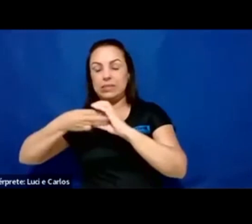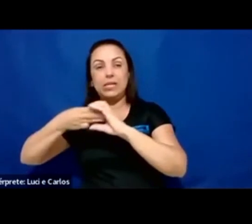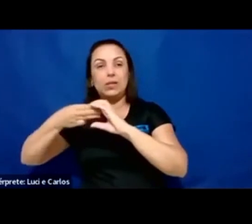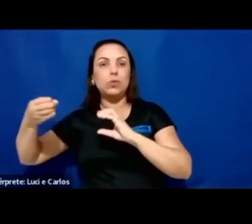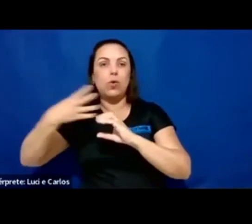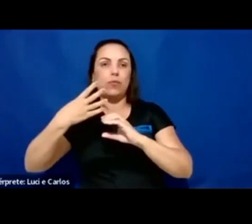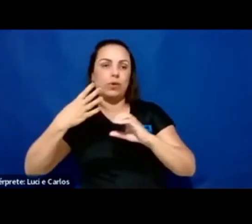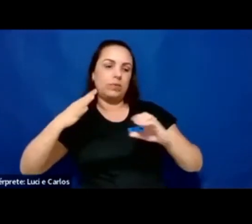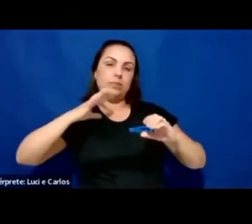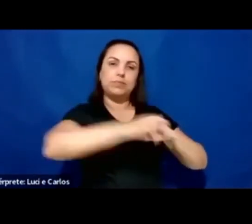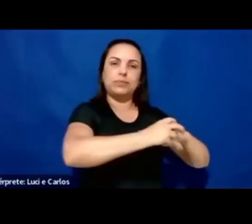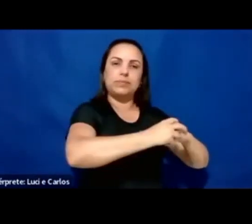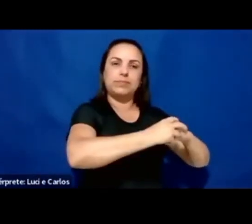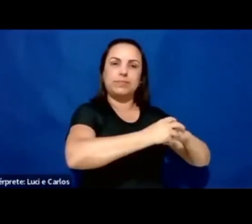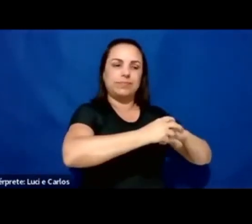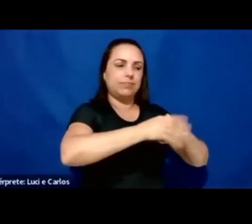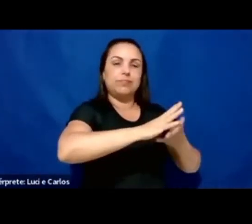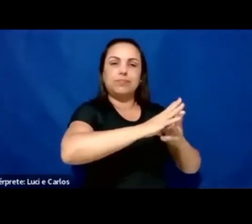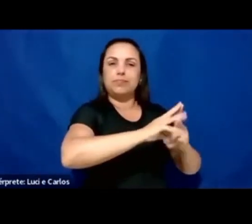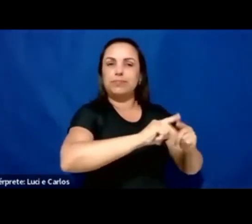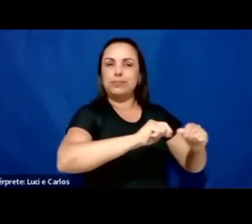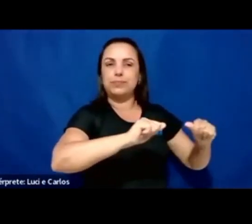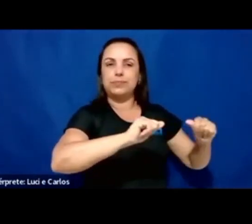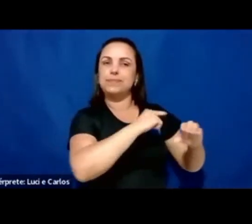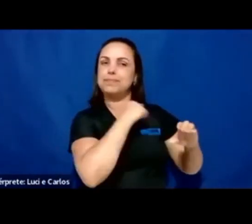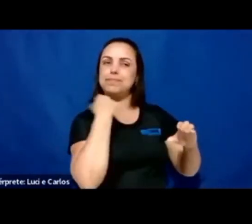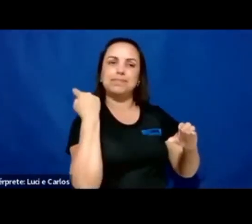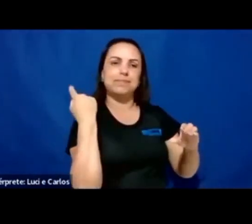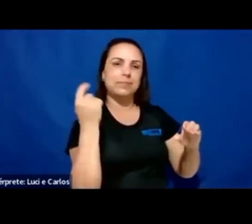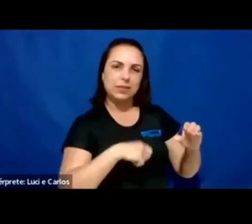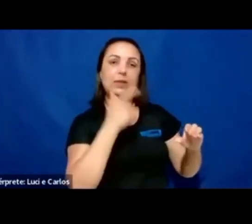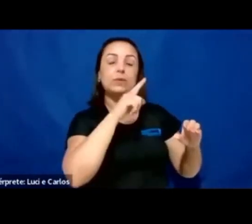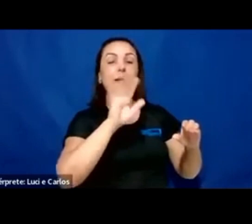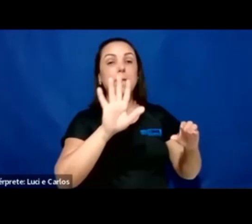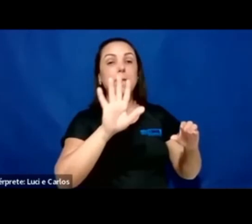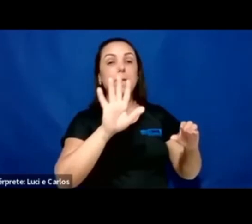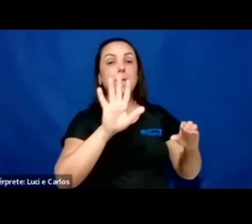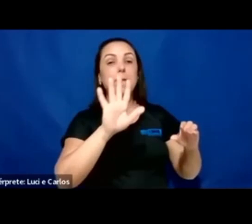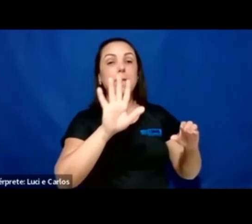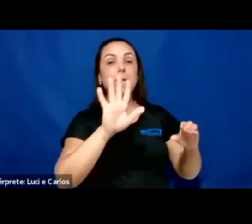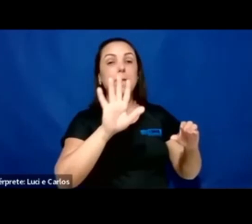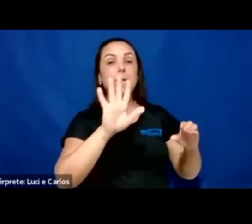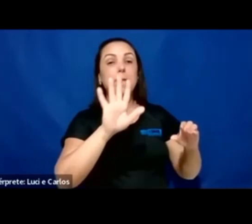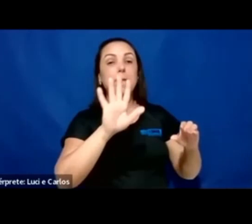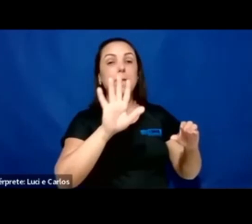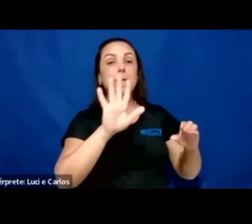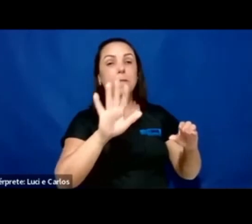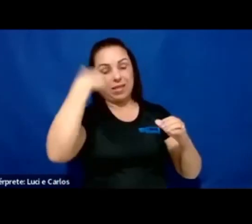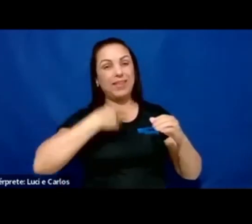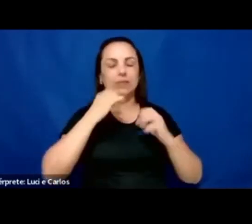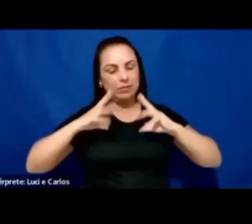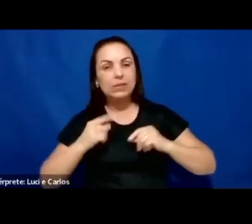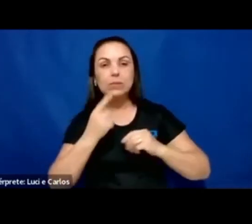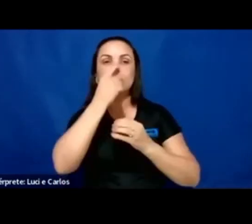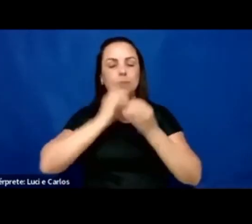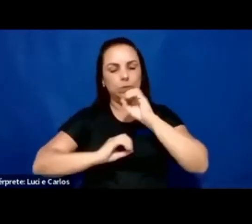assim, ó, pode morrer. Ela se mata ali dentro. Olha só, interessante, tanto que o nosso corpo ele é complexo. E um dos motivos para você começar